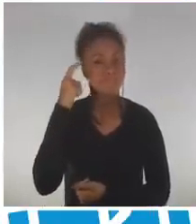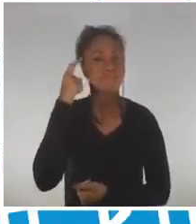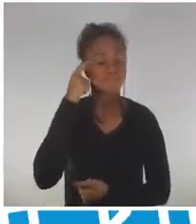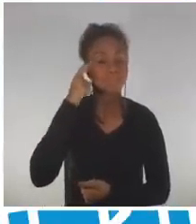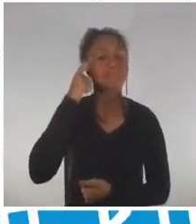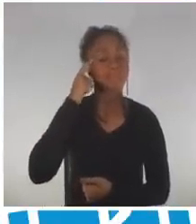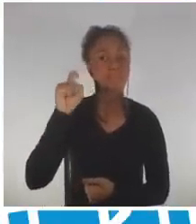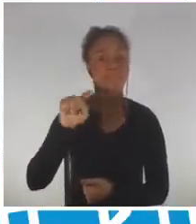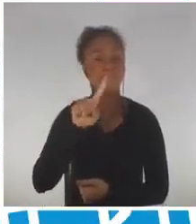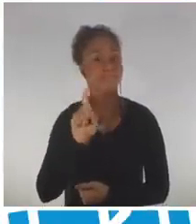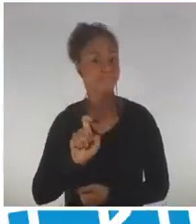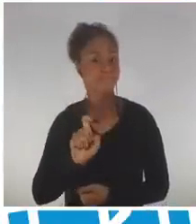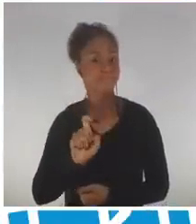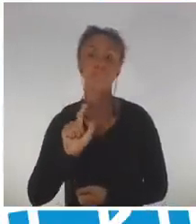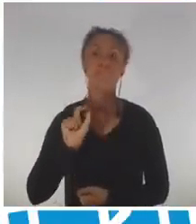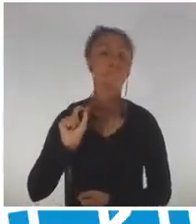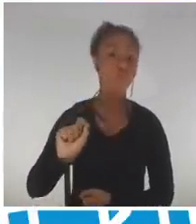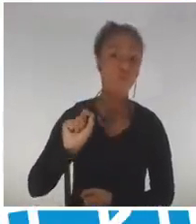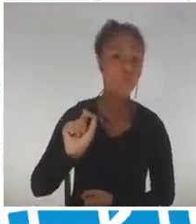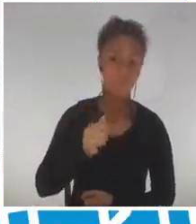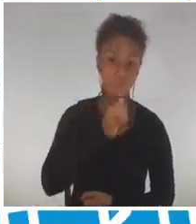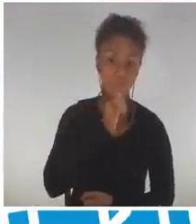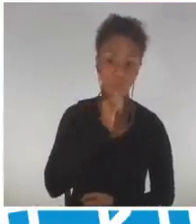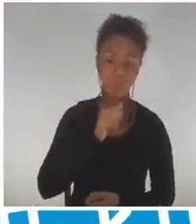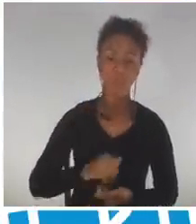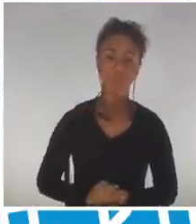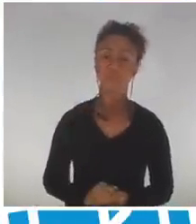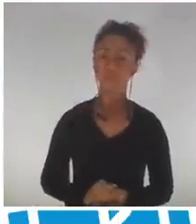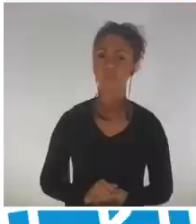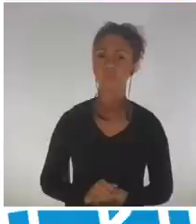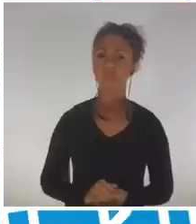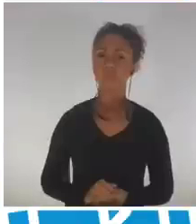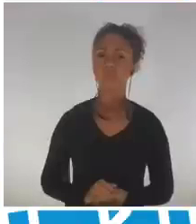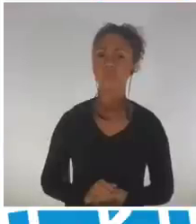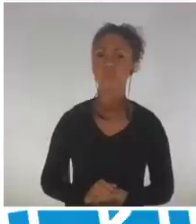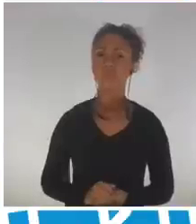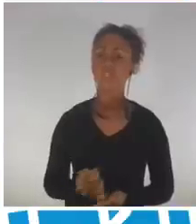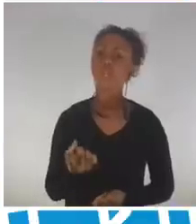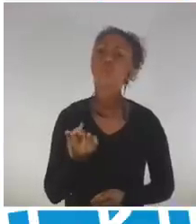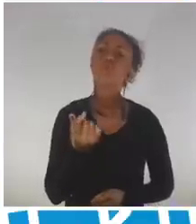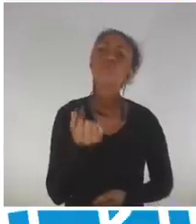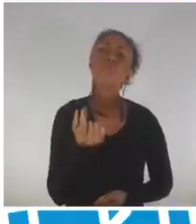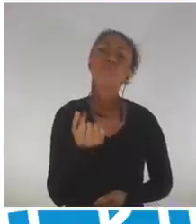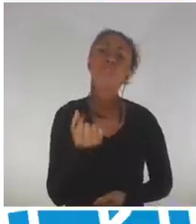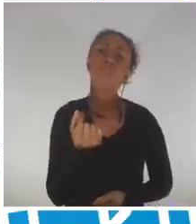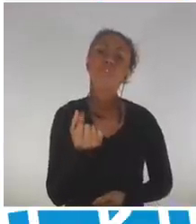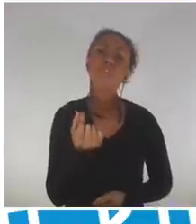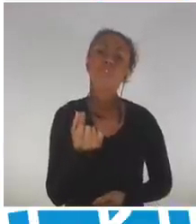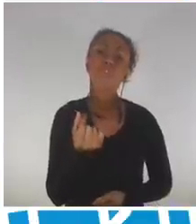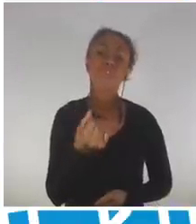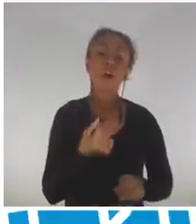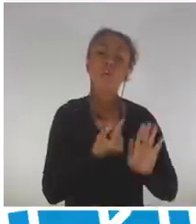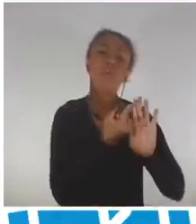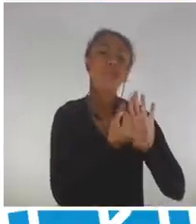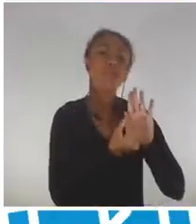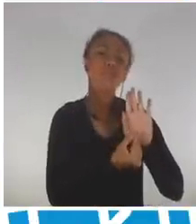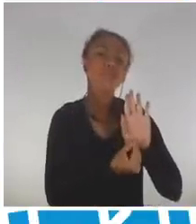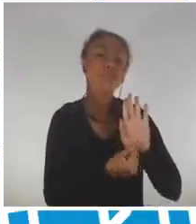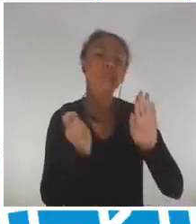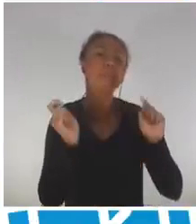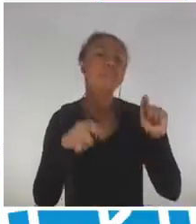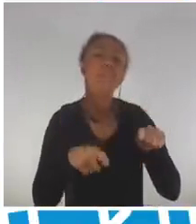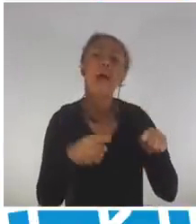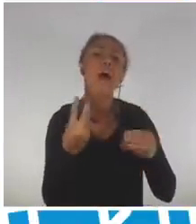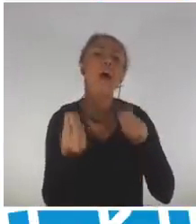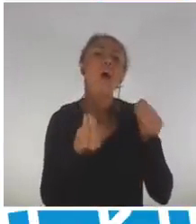né? Em que medida esse custo é justificado, né? Por que a avaliação, por exemplo, anual de